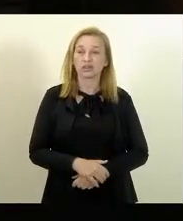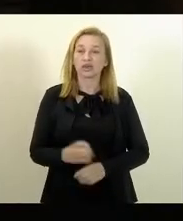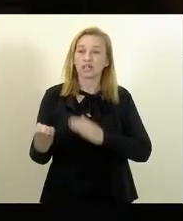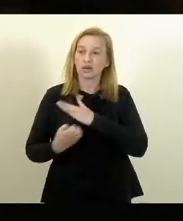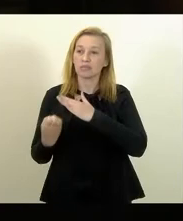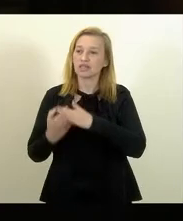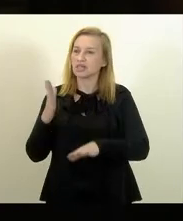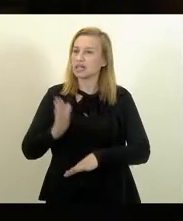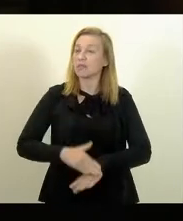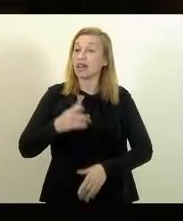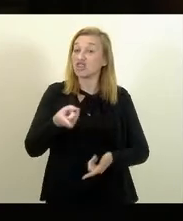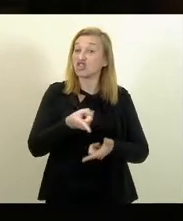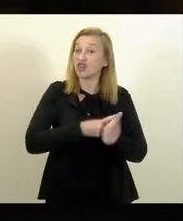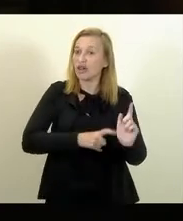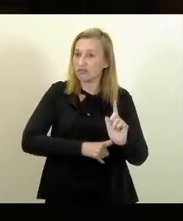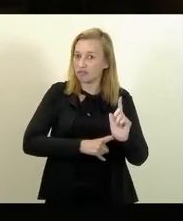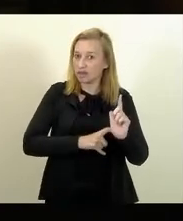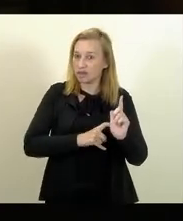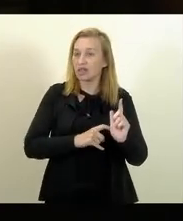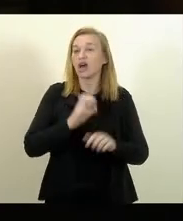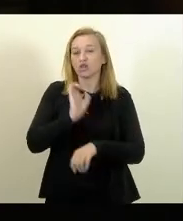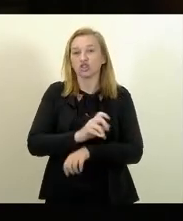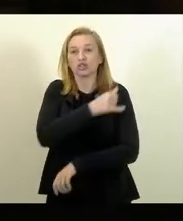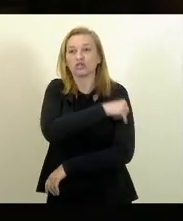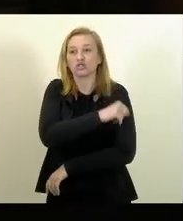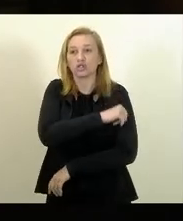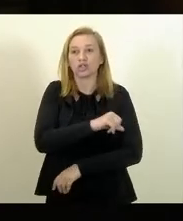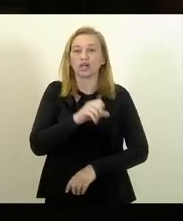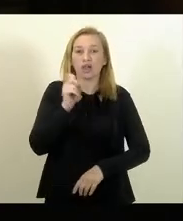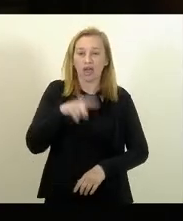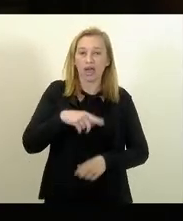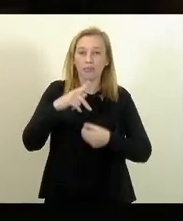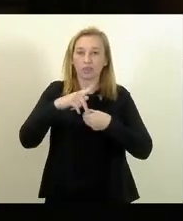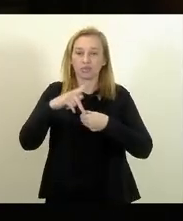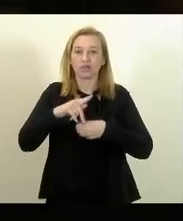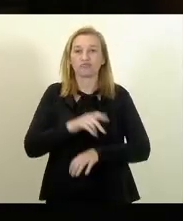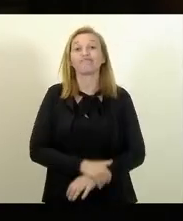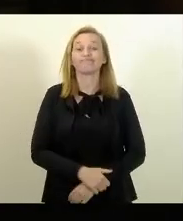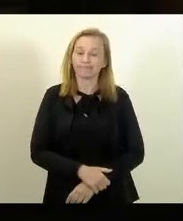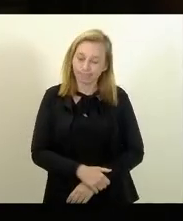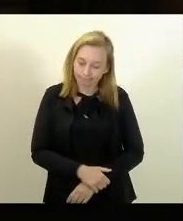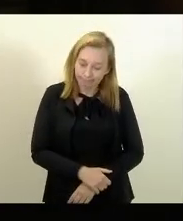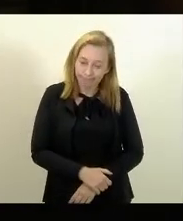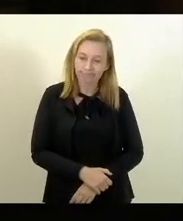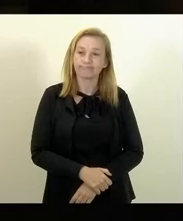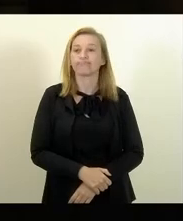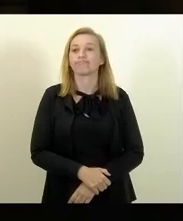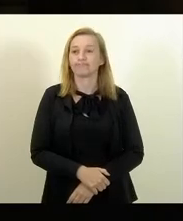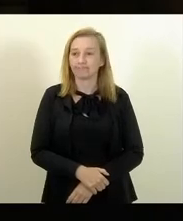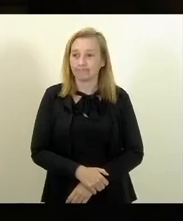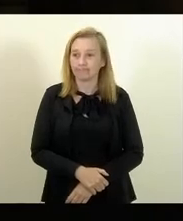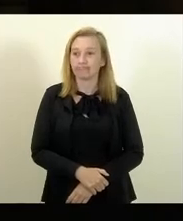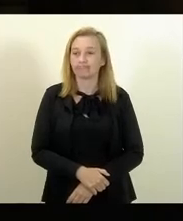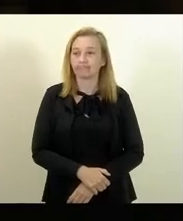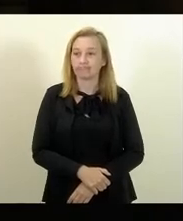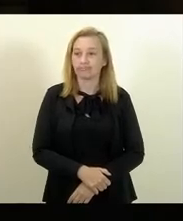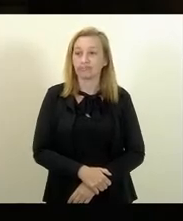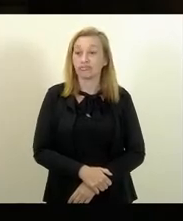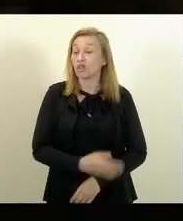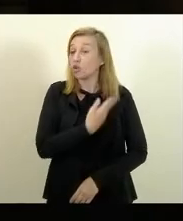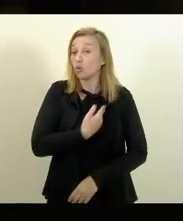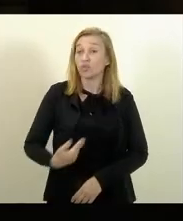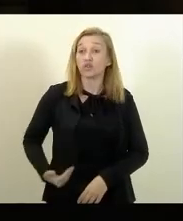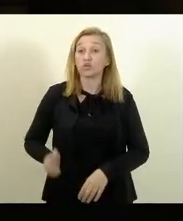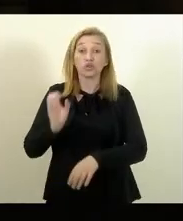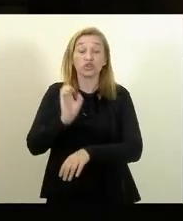que mais deve ao estado do Rio de Janeiro é a Petrobras. E o governo do